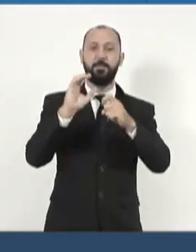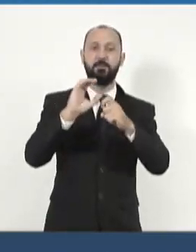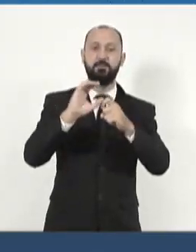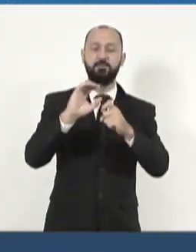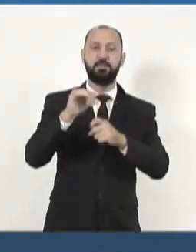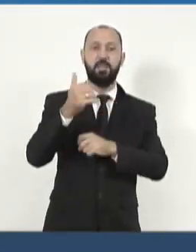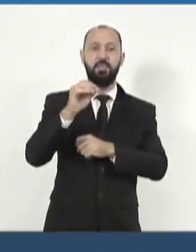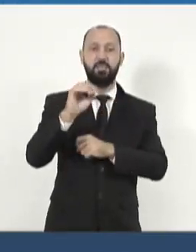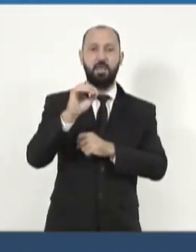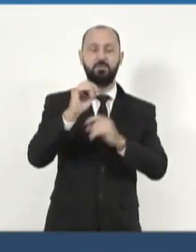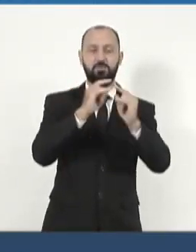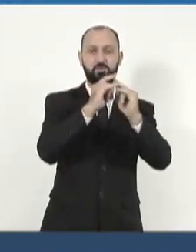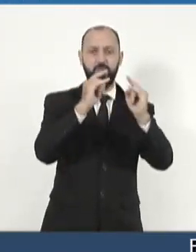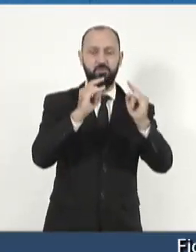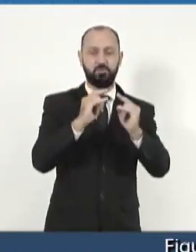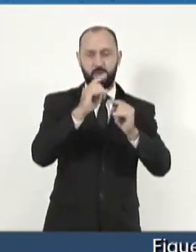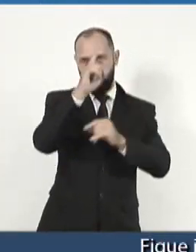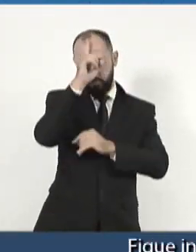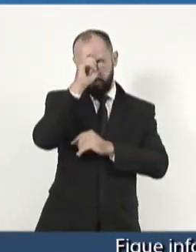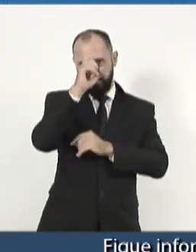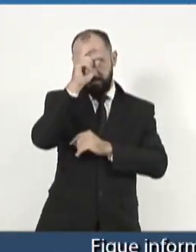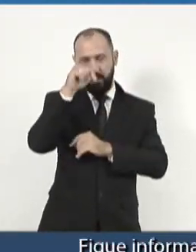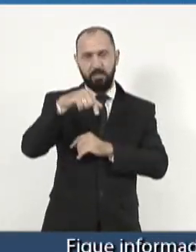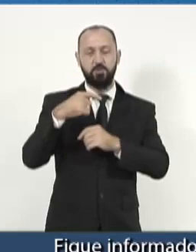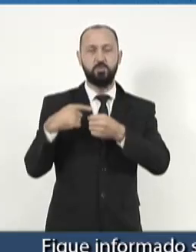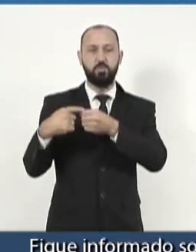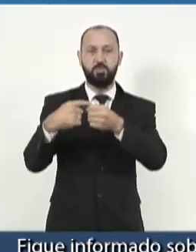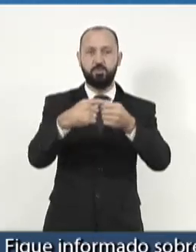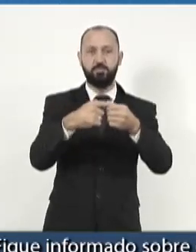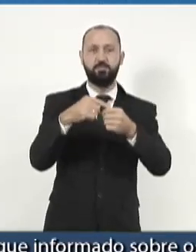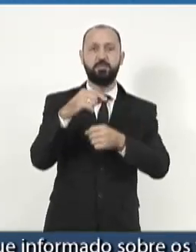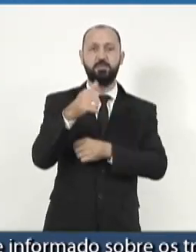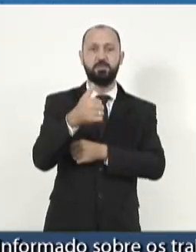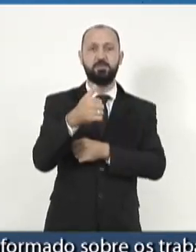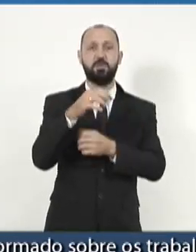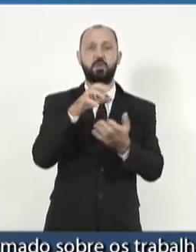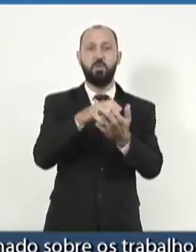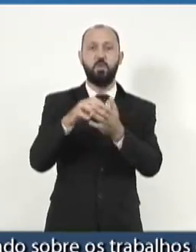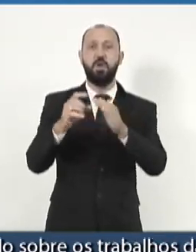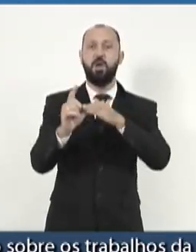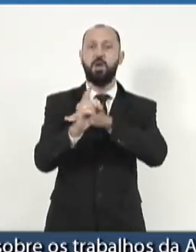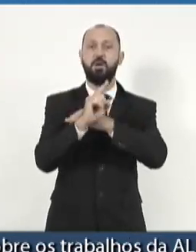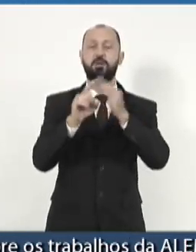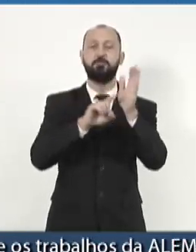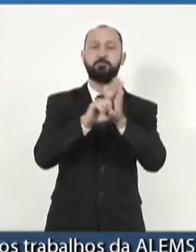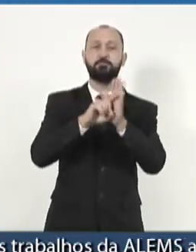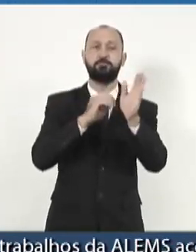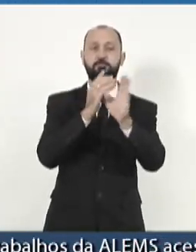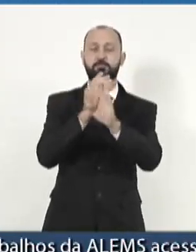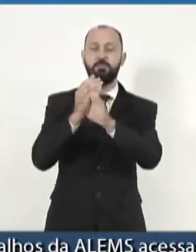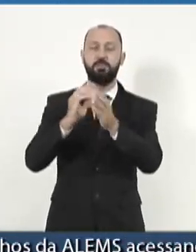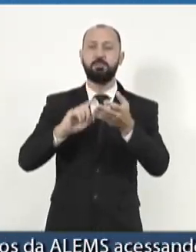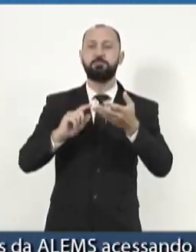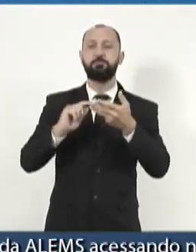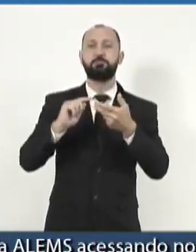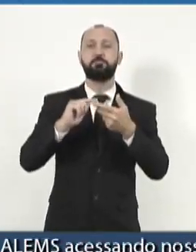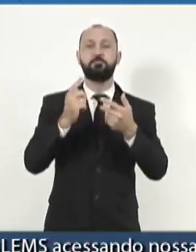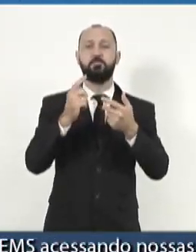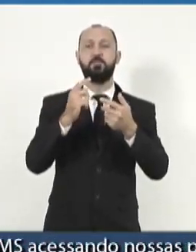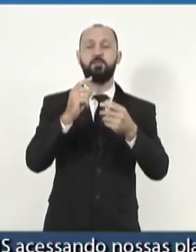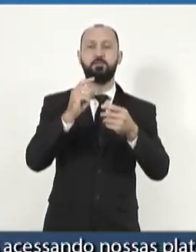providências para atender os pacientes com Covid, aqueles pacientes mais graves que precisavam desse atendimento,